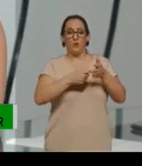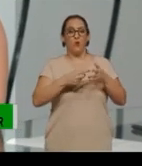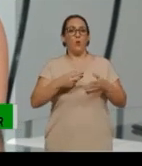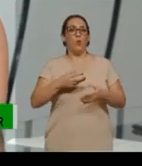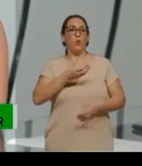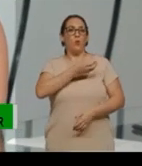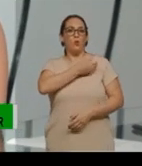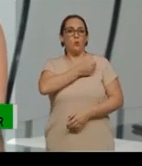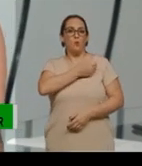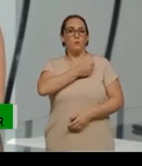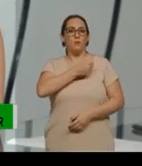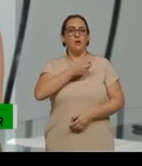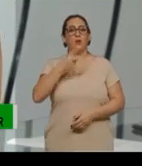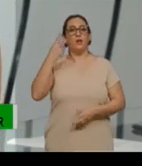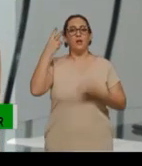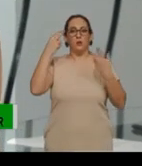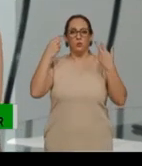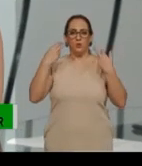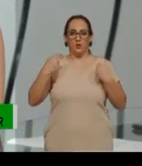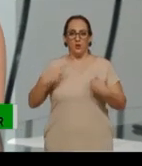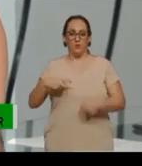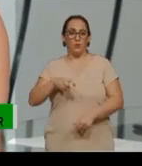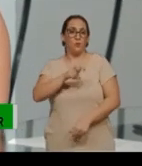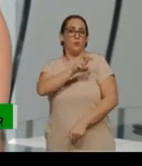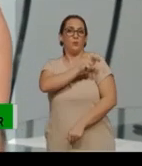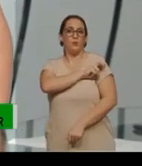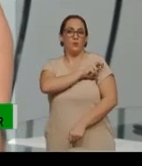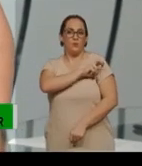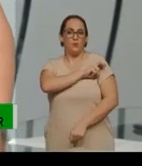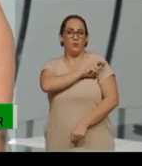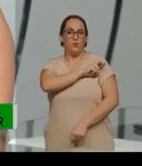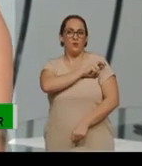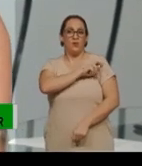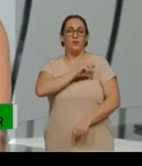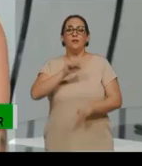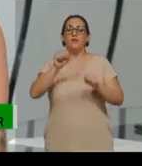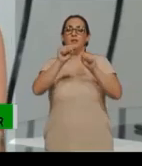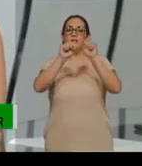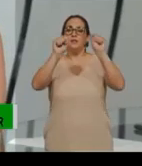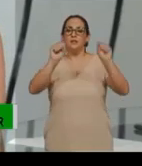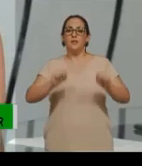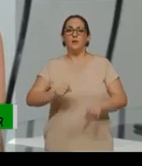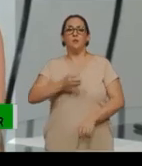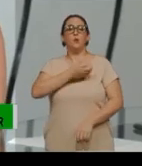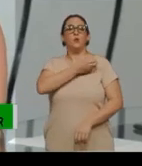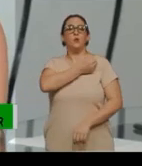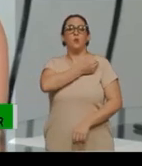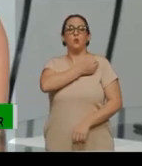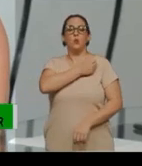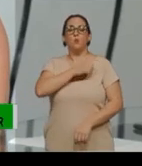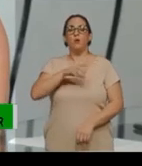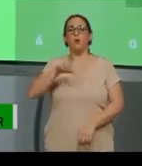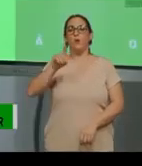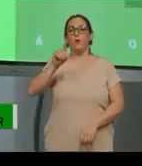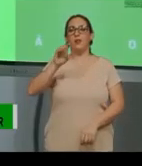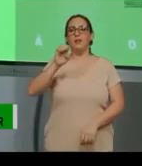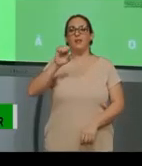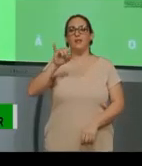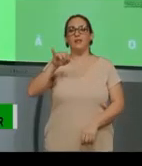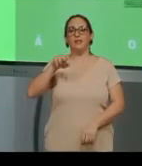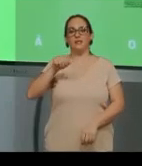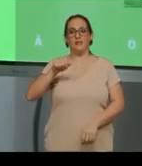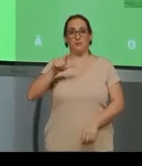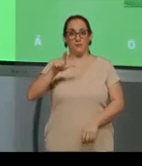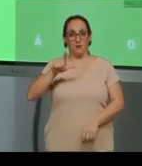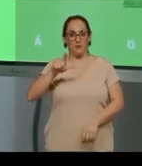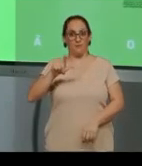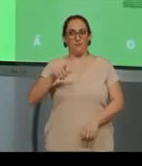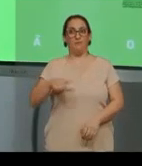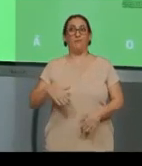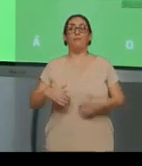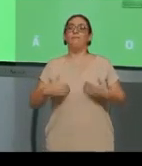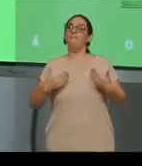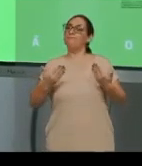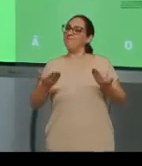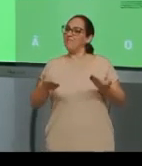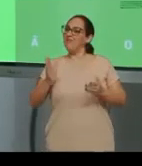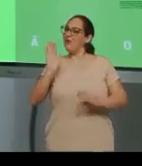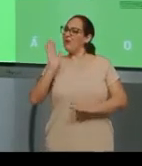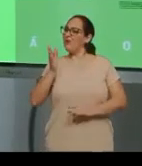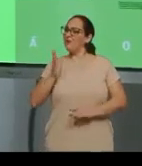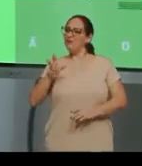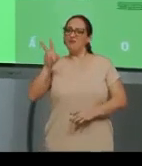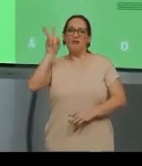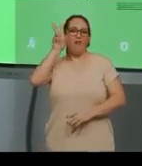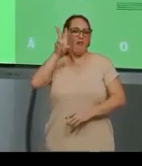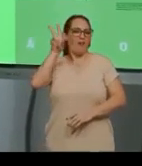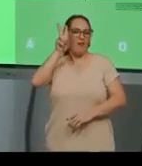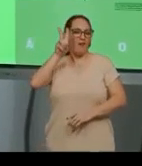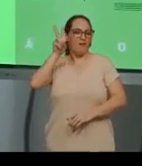naturais e o quinto ano, sistema de numeração decimal. Obrigada, professora Silvana. Agora que já relembramos as aulas da